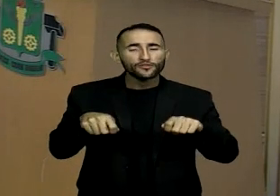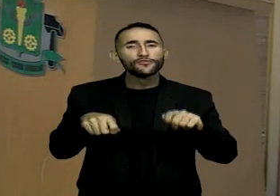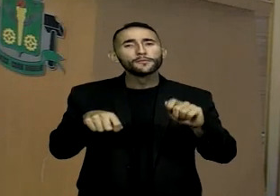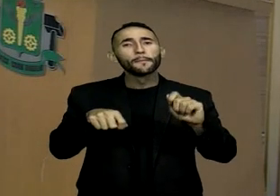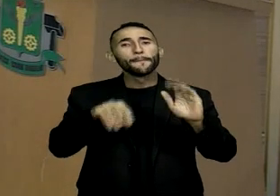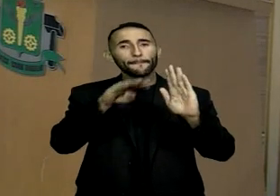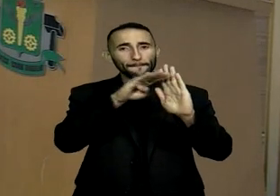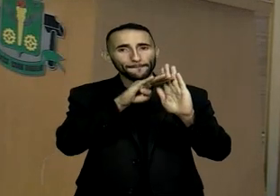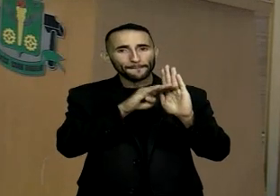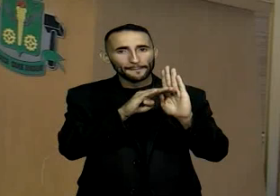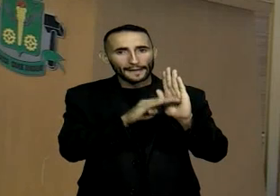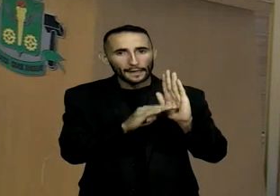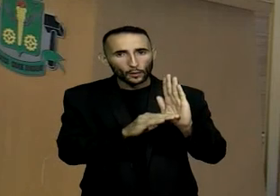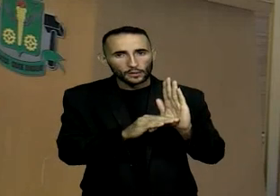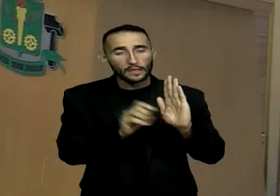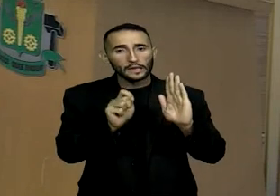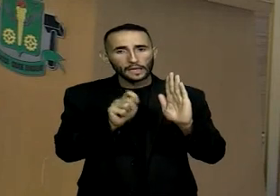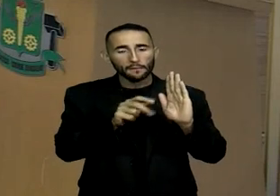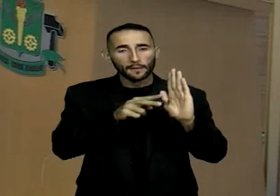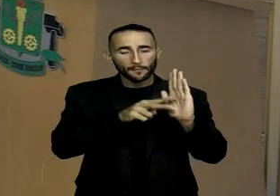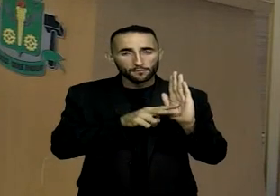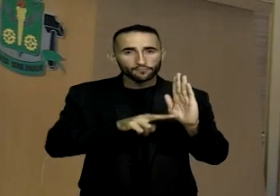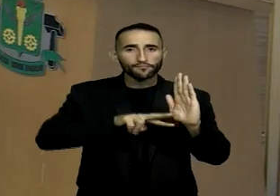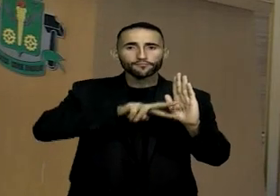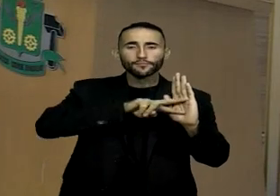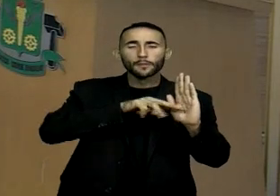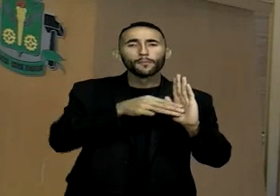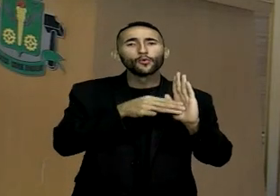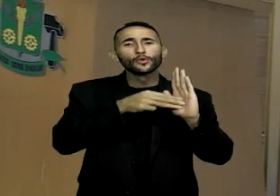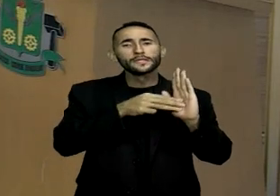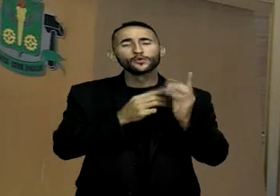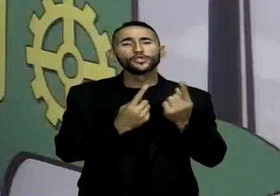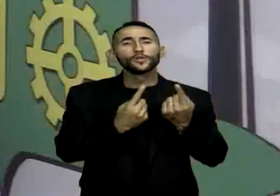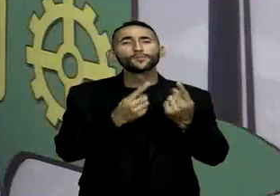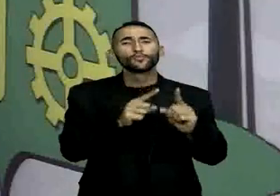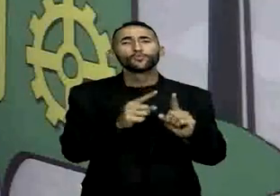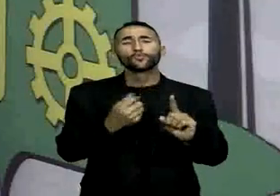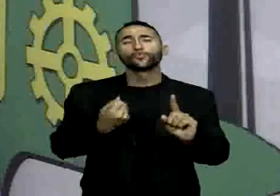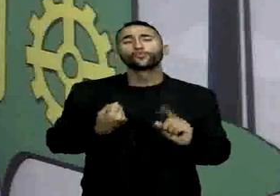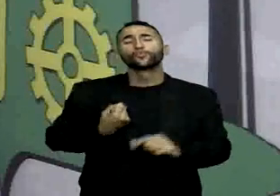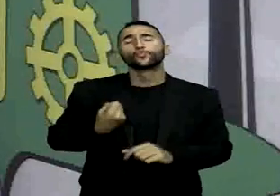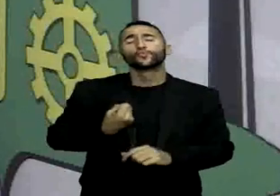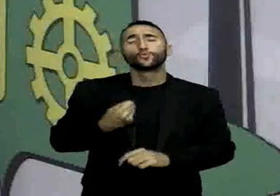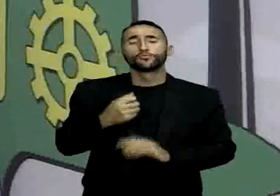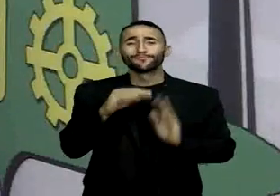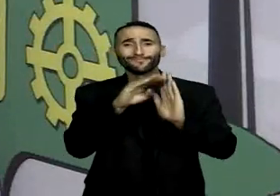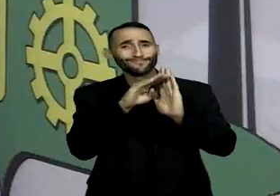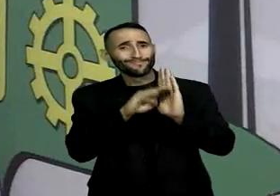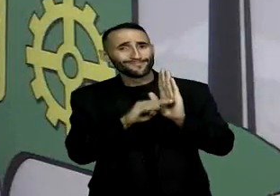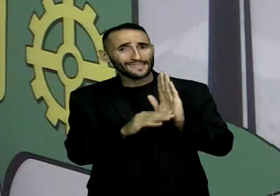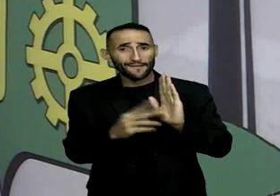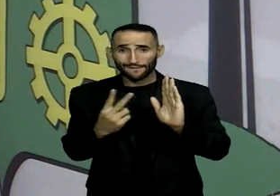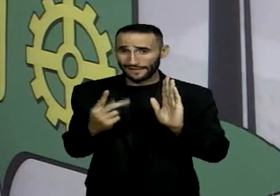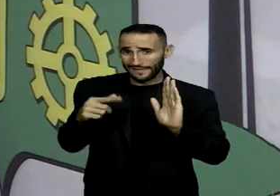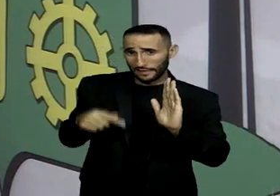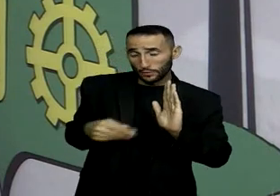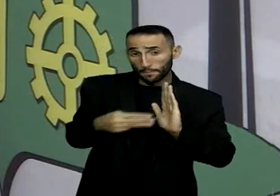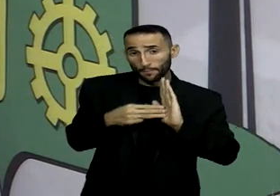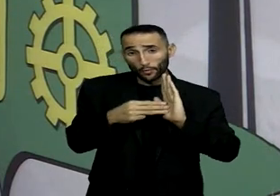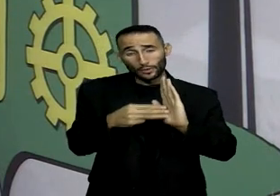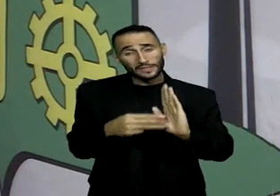com os nobres pares da moção de repúdio que está no item 27, minha moção de repúdio número